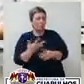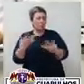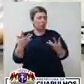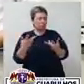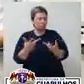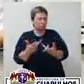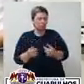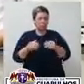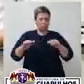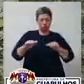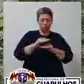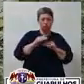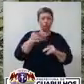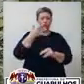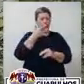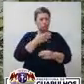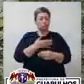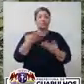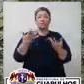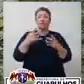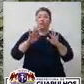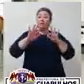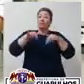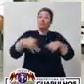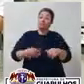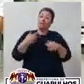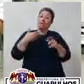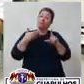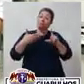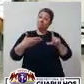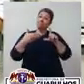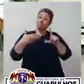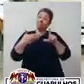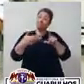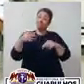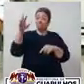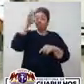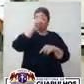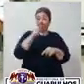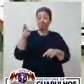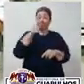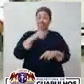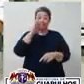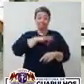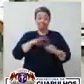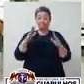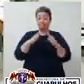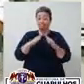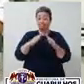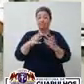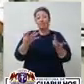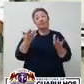porque está bem caprichado, está bem recheado. Chegamos ao final da nossa série de vídeo-aulas, Aprendendo para